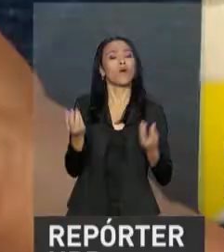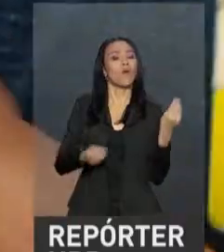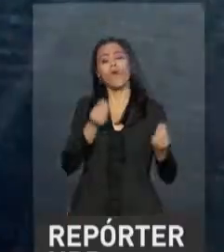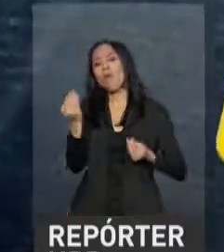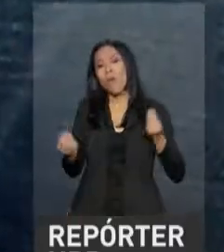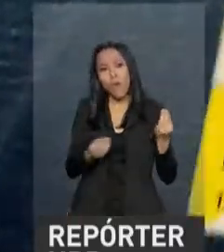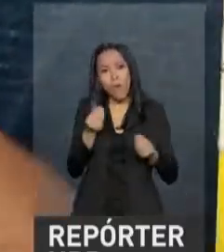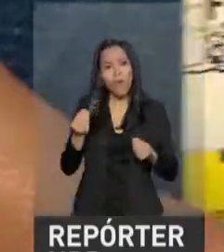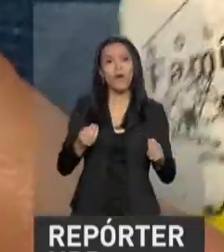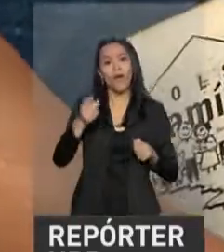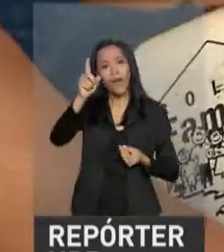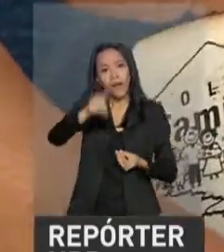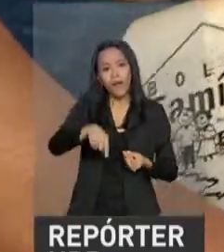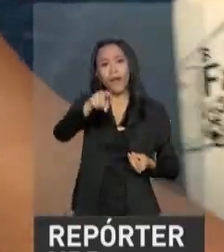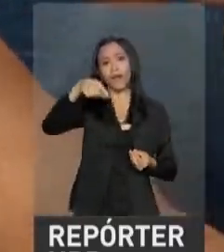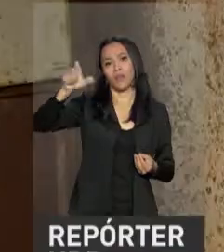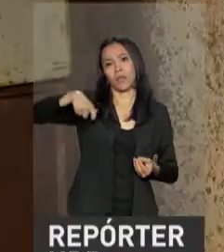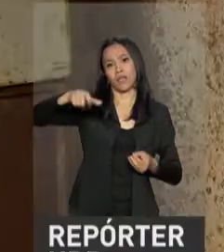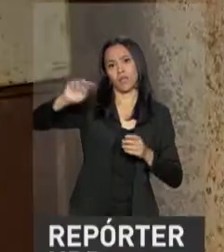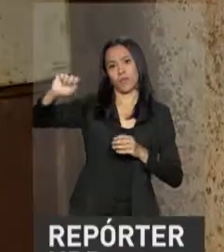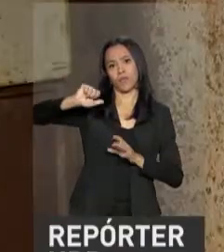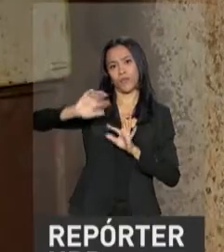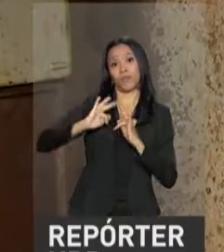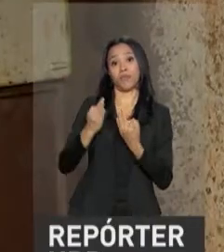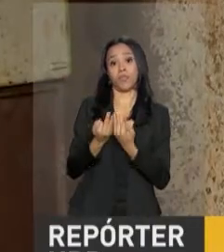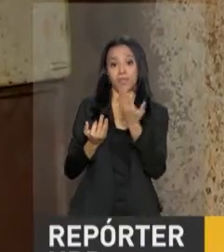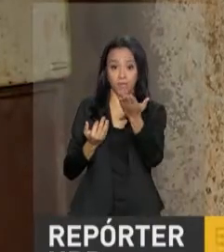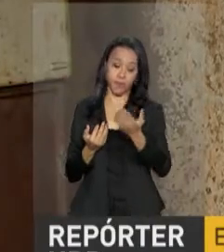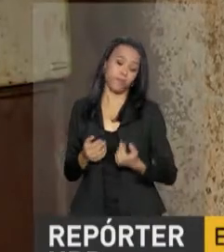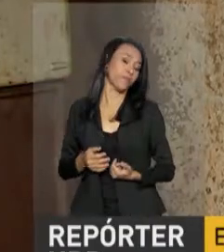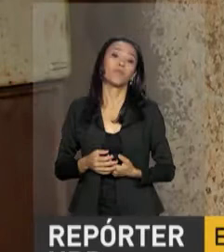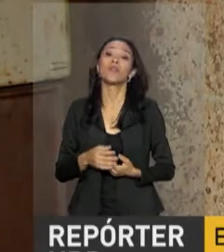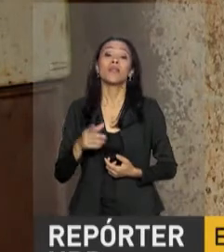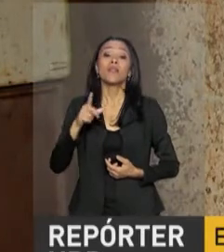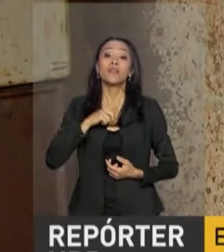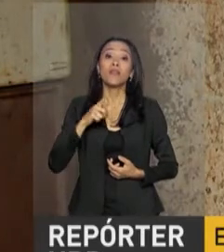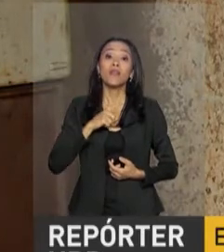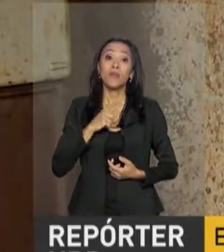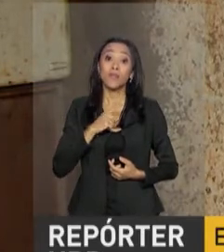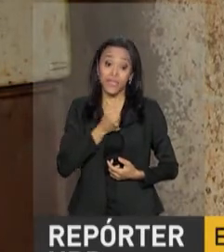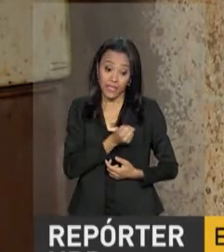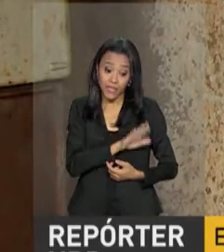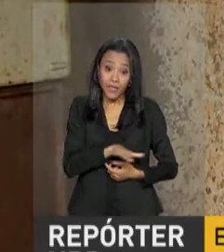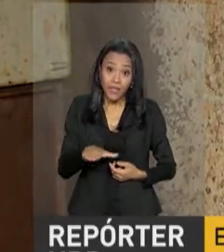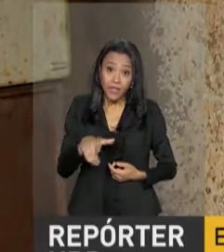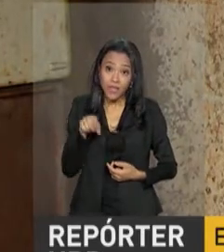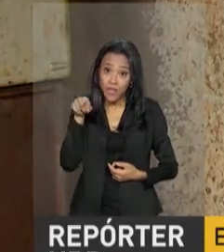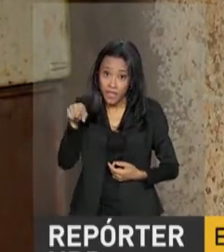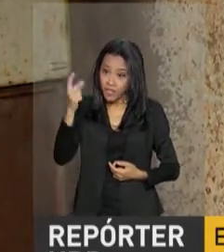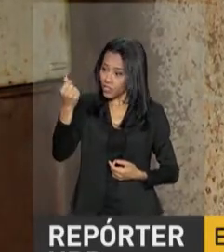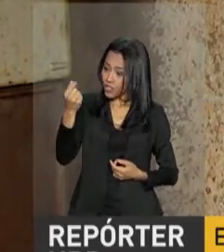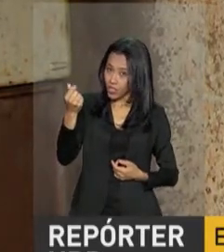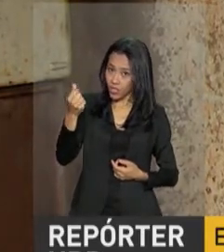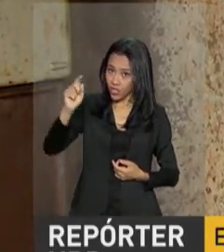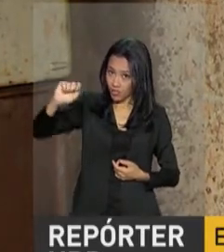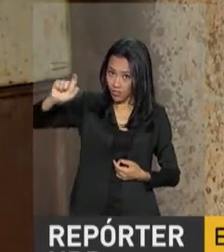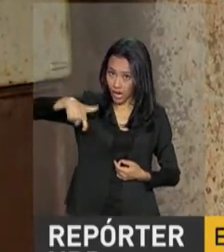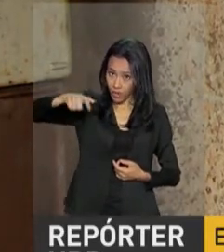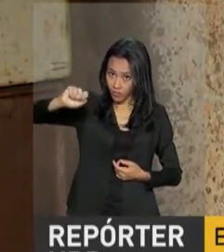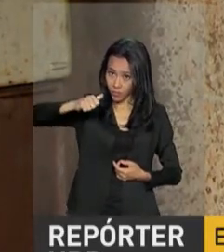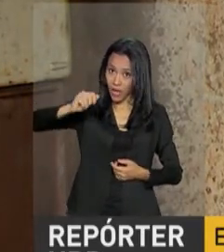da renda do bolsa família pelo tanto de crianças que têm casa ajuda muito a comprar material de escola